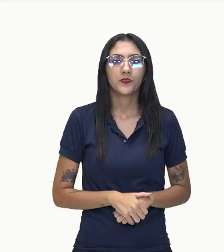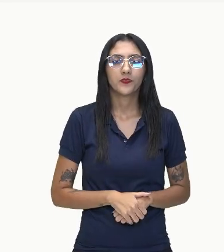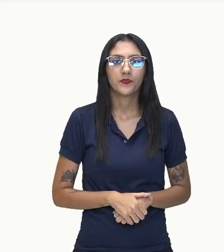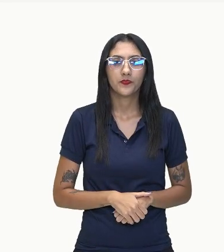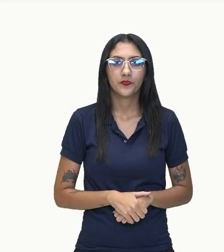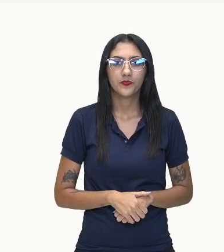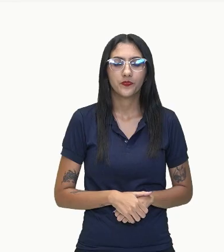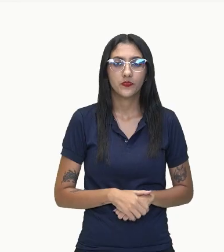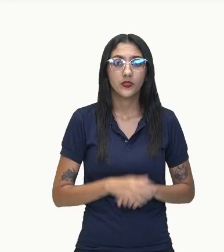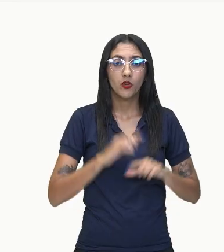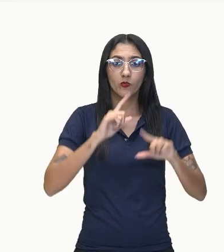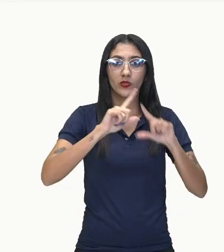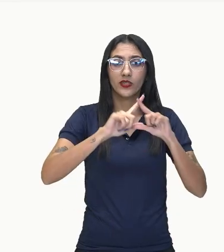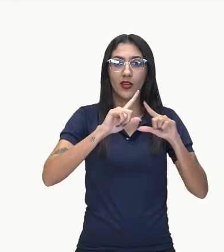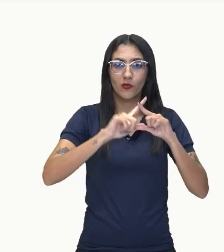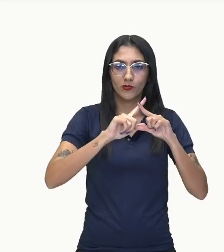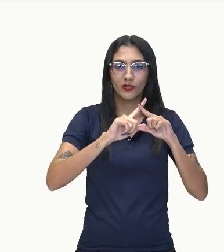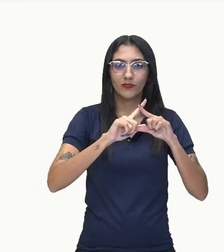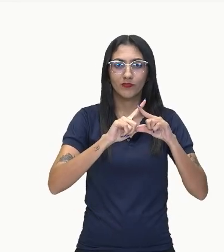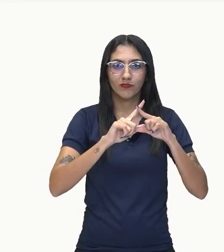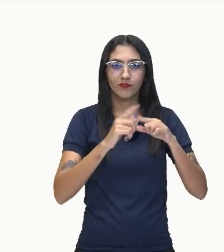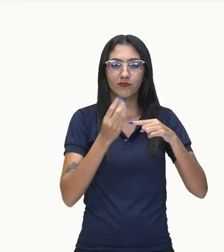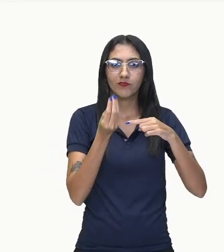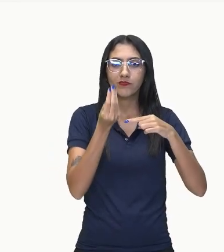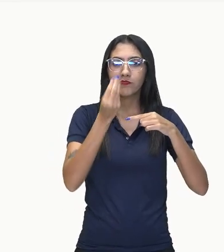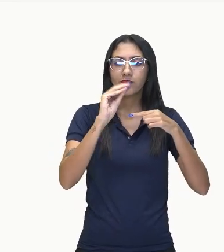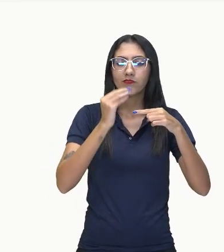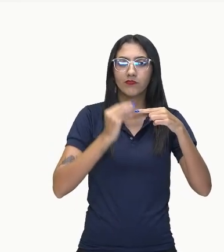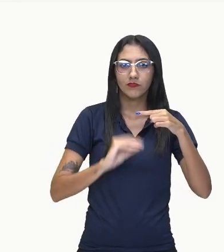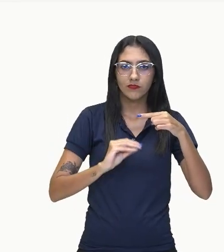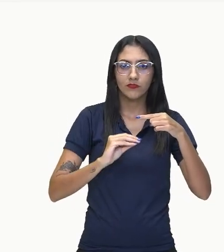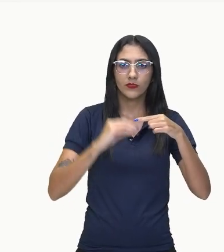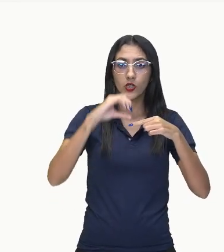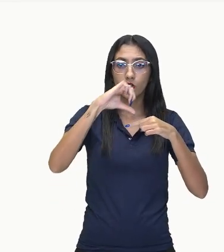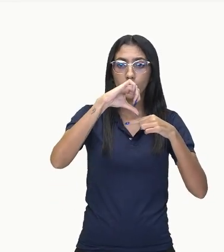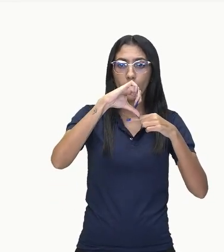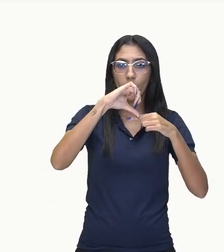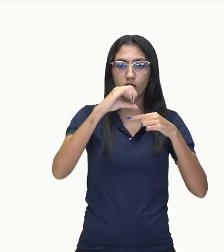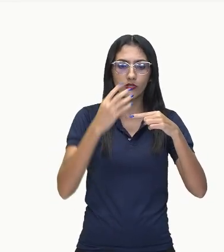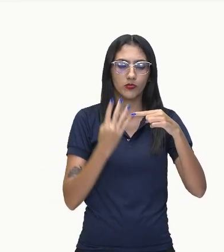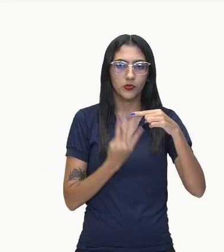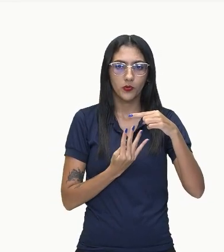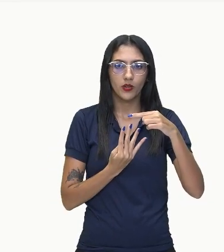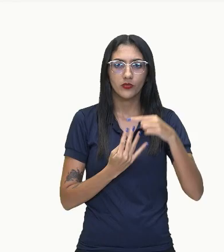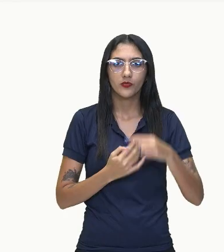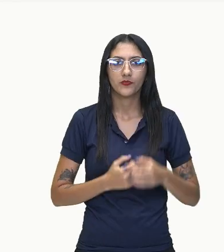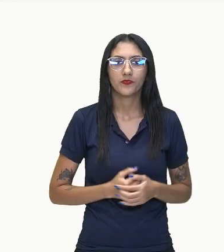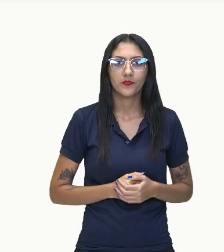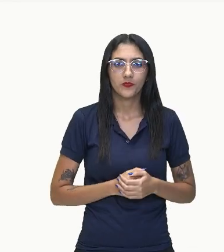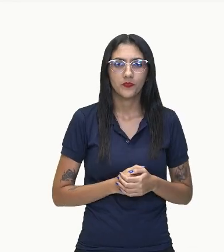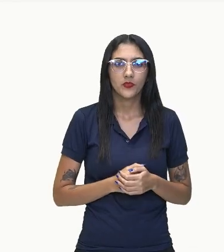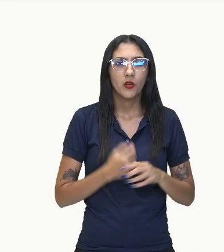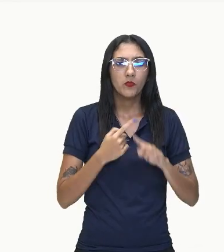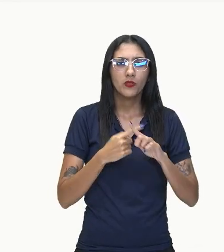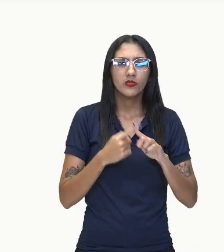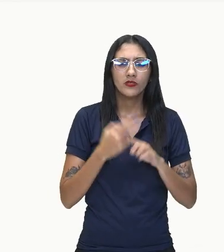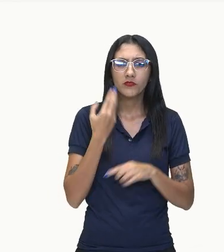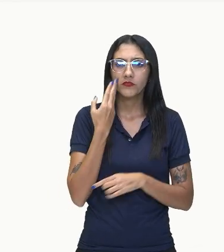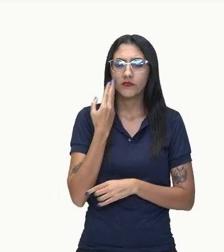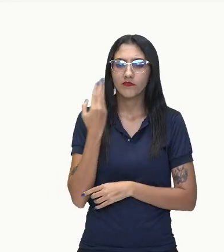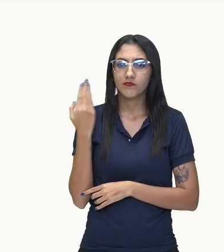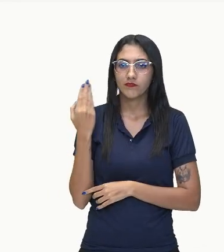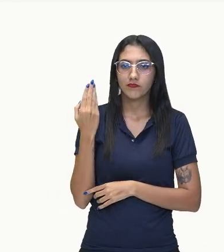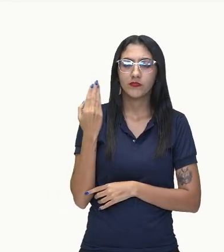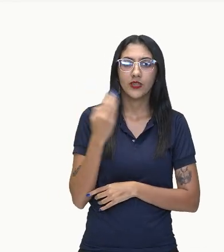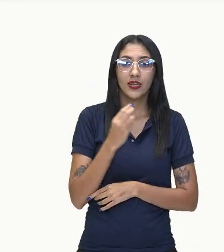O delta vai ser quem? 9 sobre 4. Por quê? Porque 3 ao